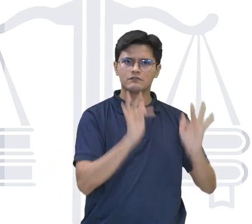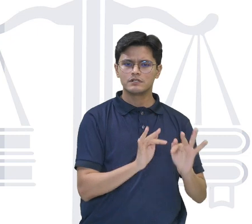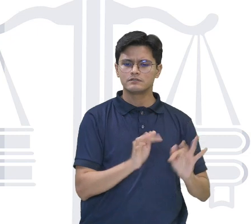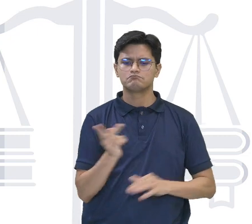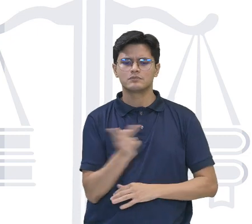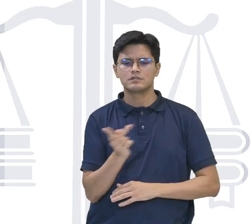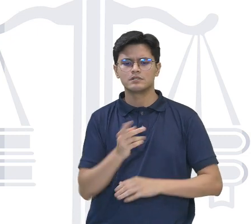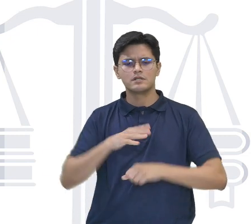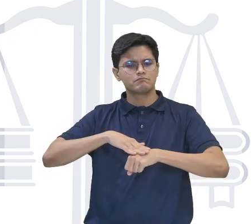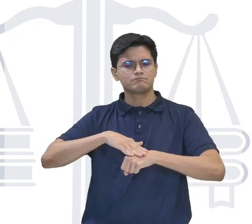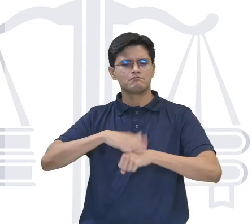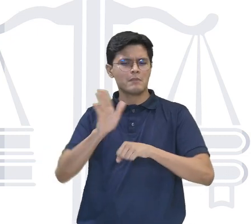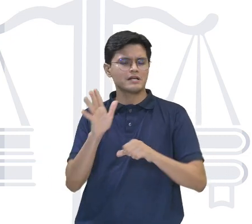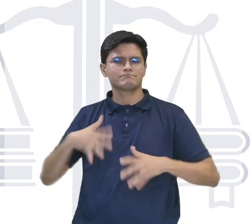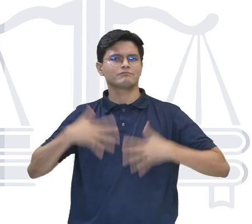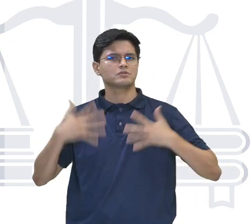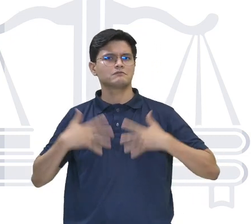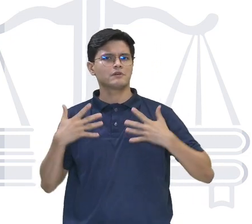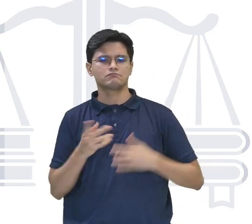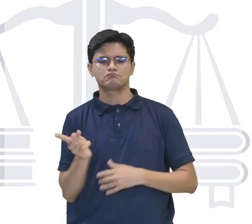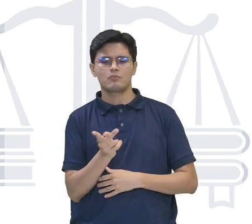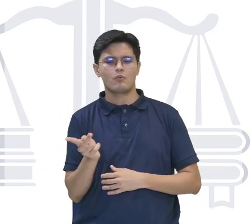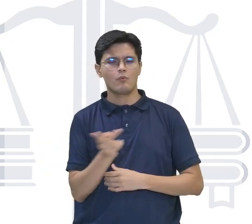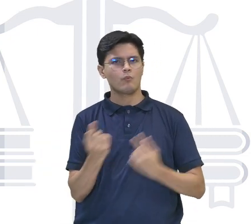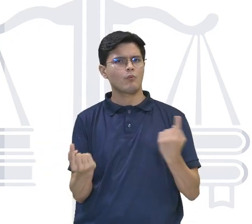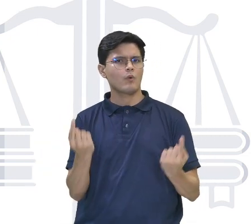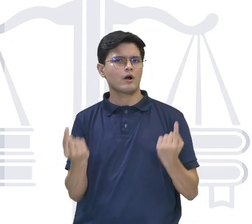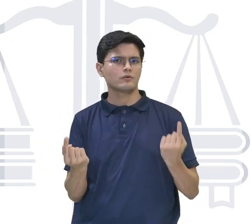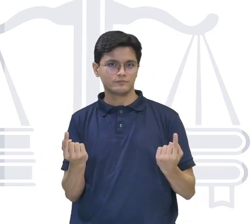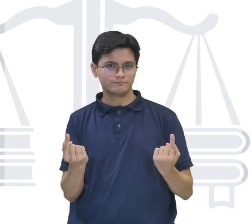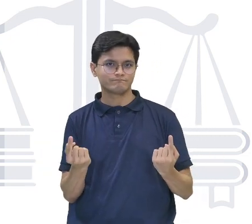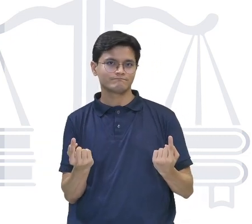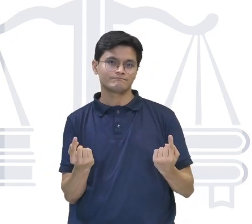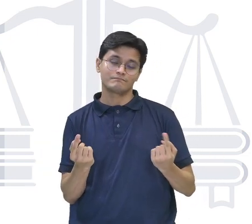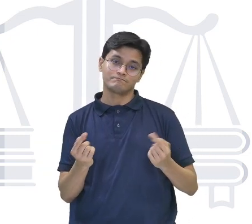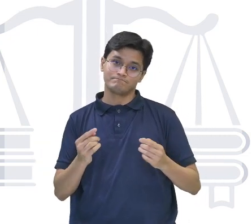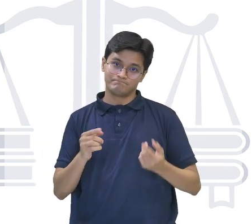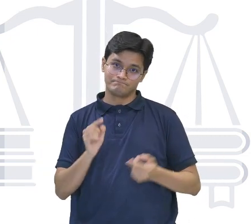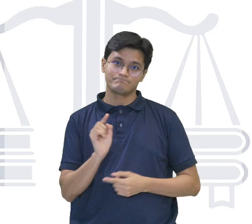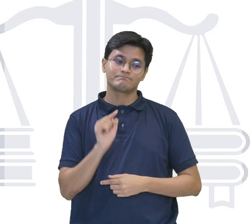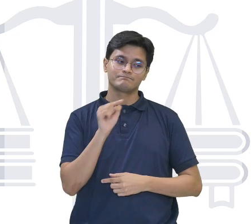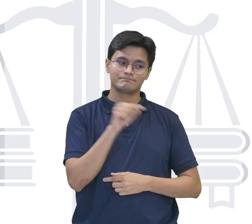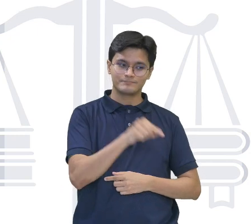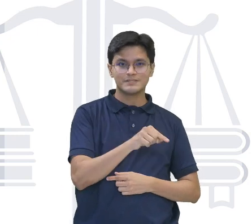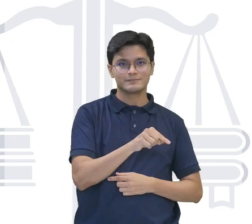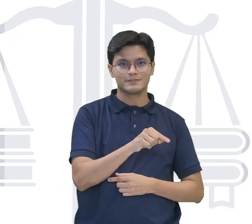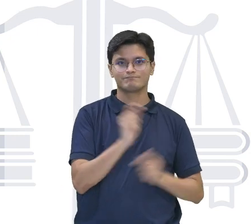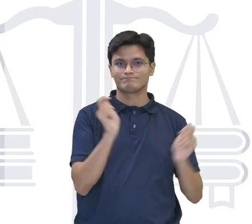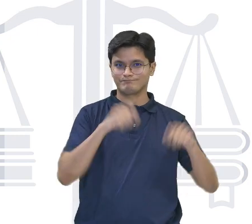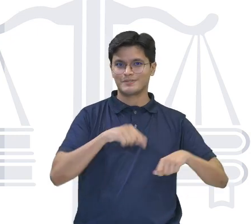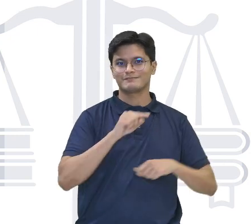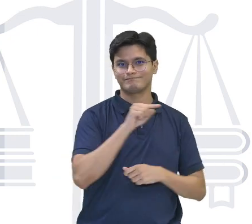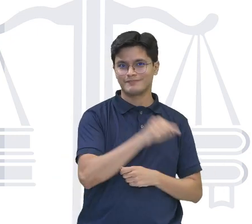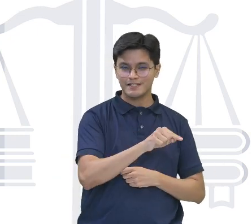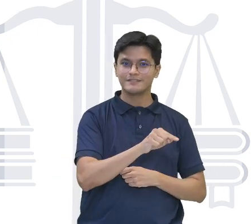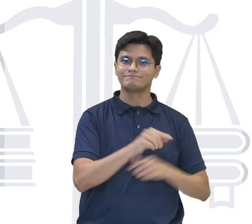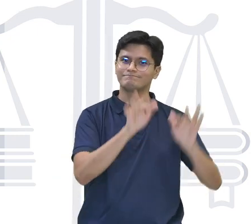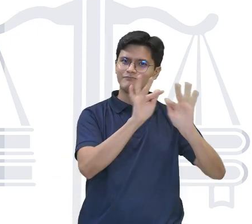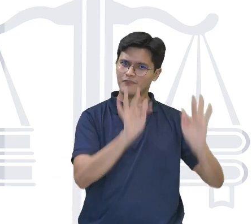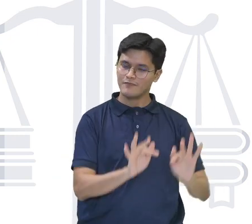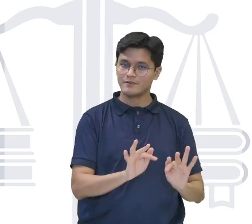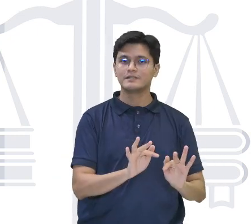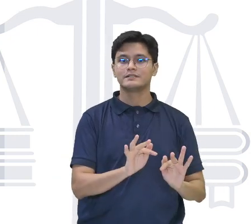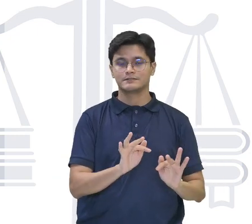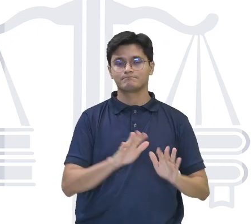tarefa, uma outra atividade? Provavelmente aquele que esteja feliz. Então, quando a gente trabalha para que os nossos estudantes aprendam e